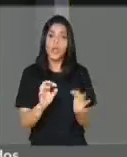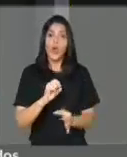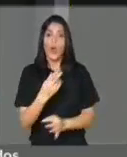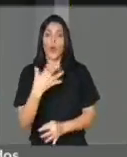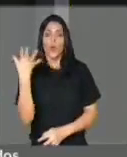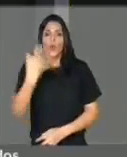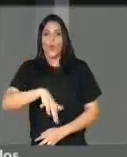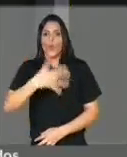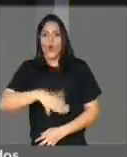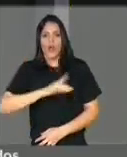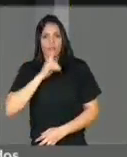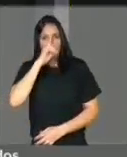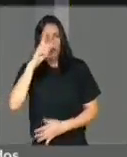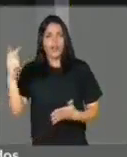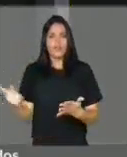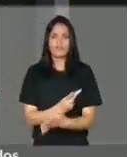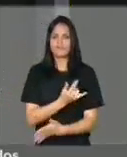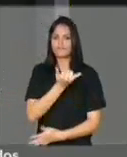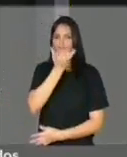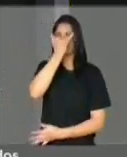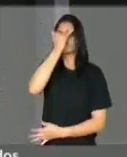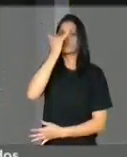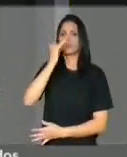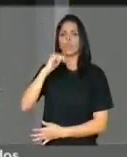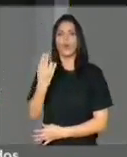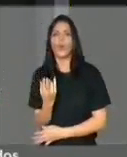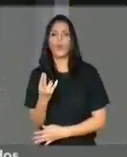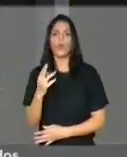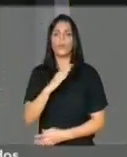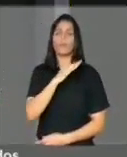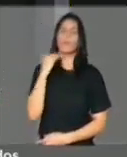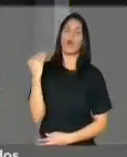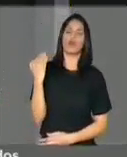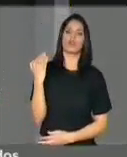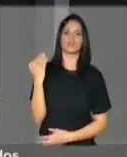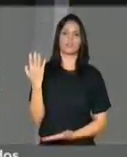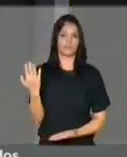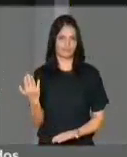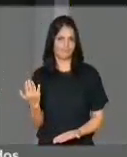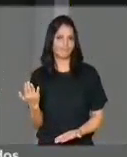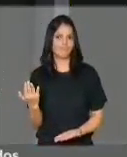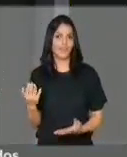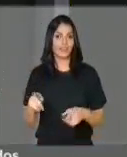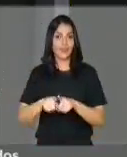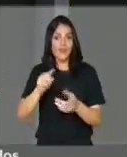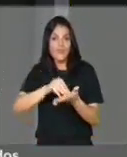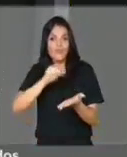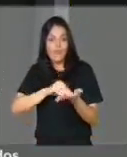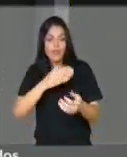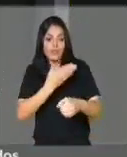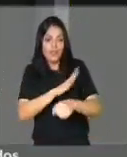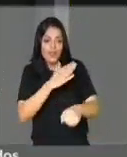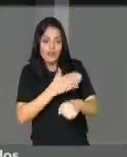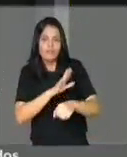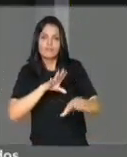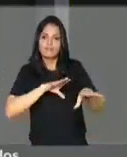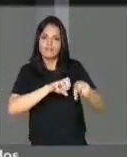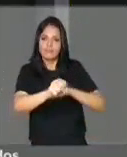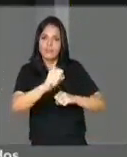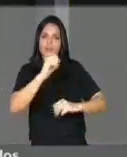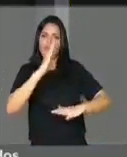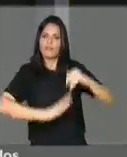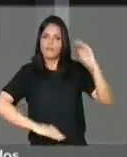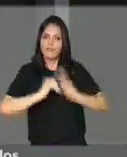seja, resulte em acidente, incapacitação ou morte. A falta de treinamento e qualificação, a